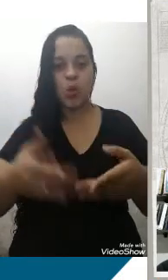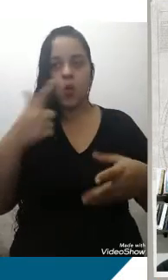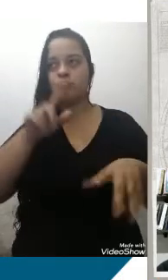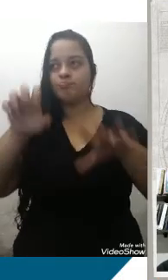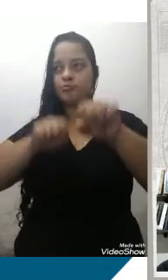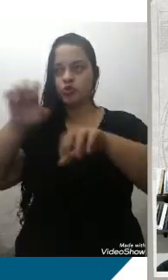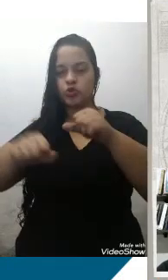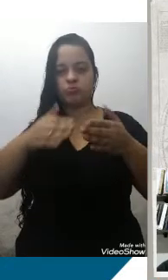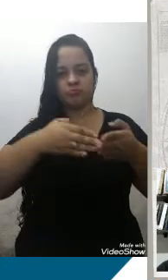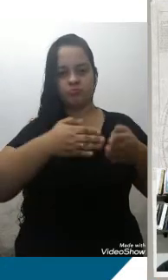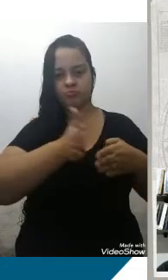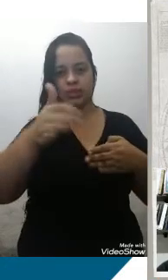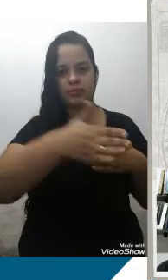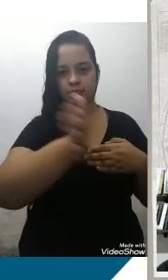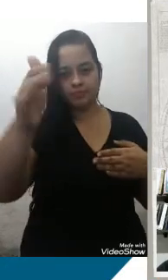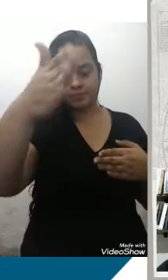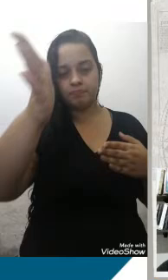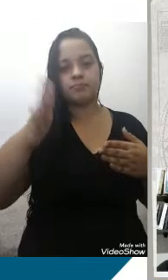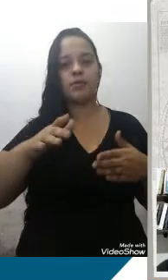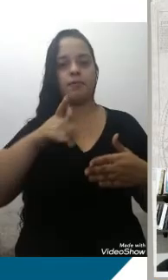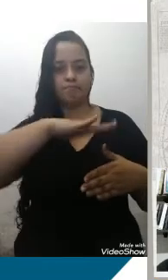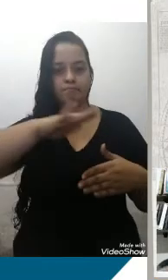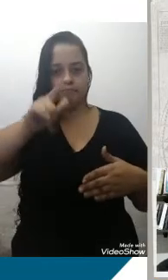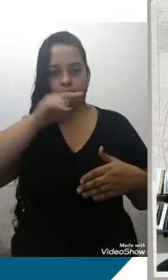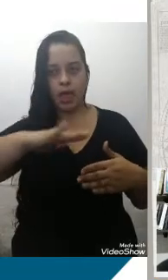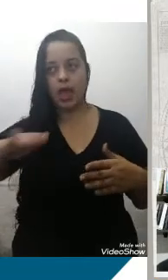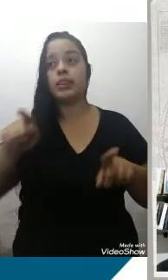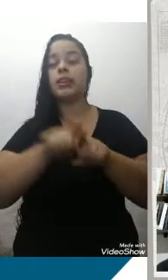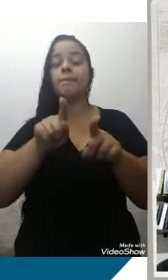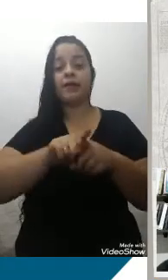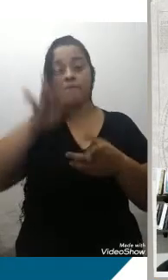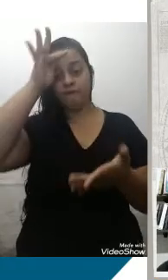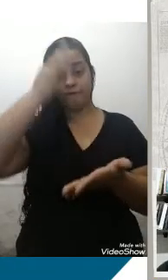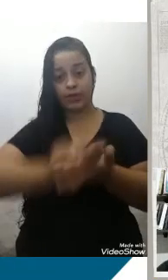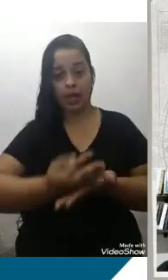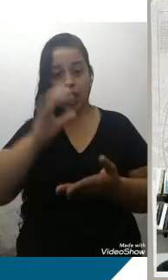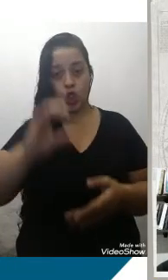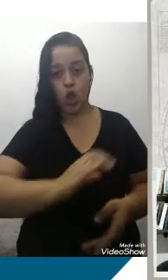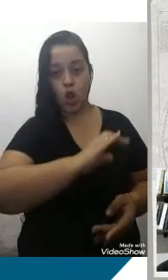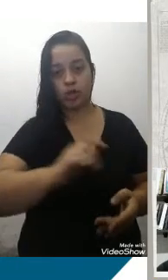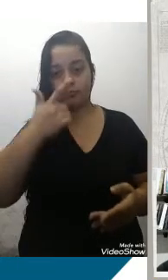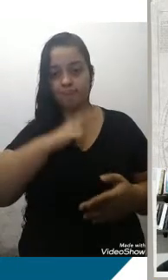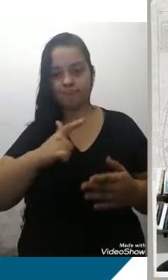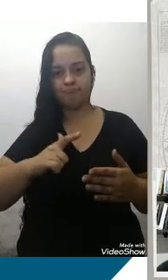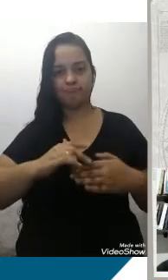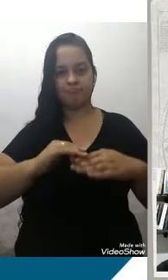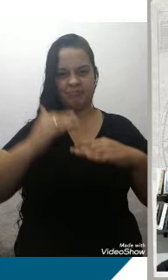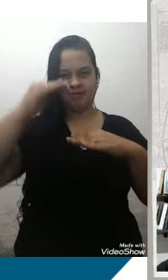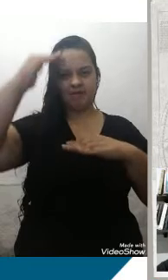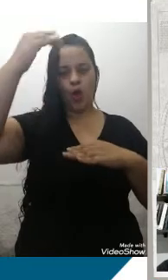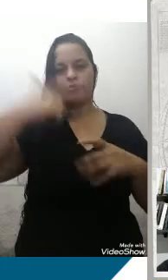dessa nova rota pelo Atlântico, difusão da fé católica e extensão do poder